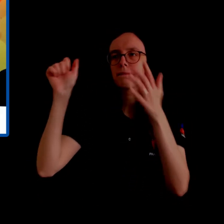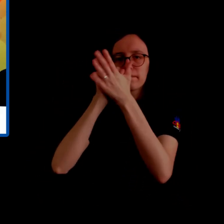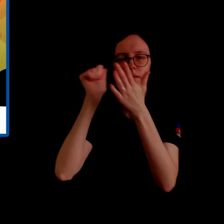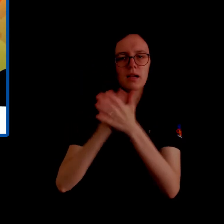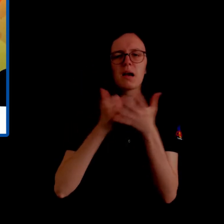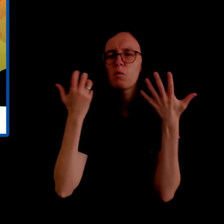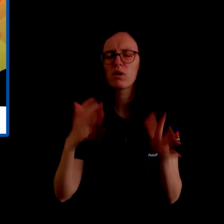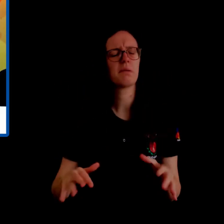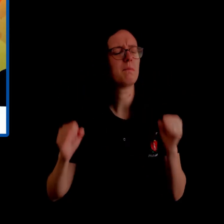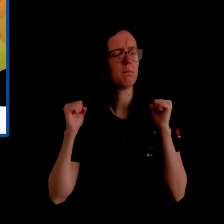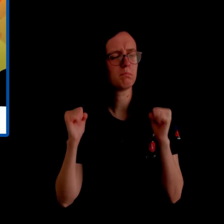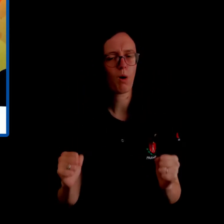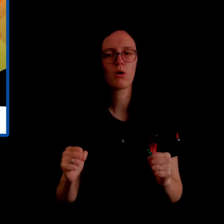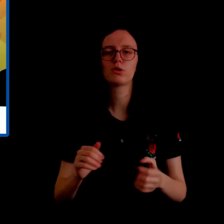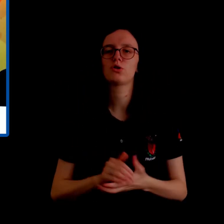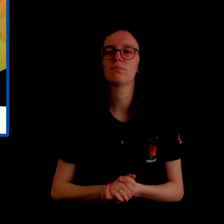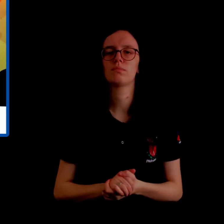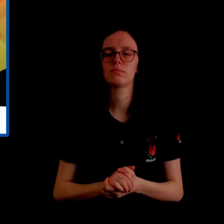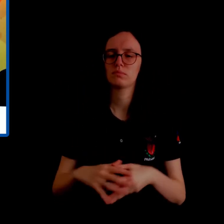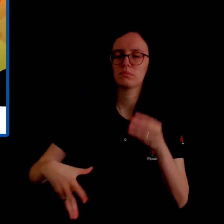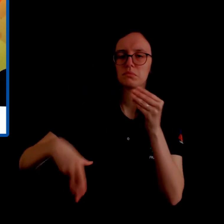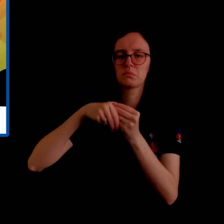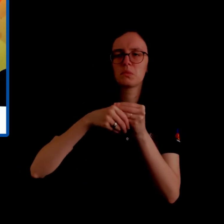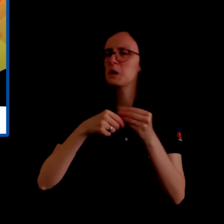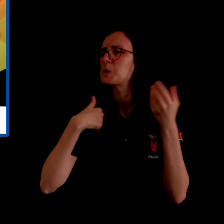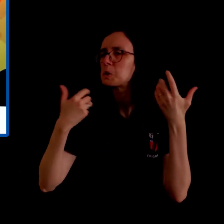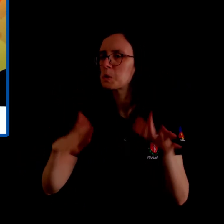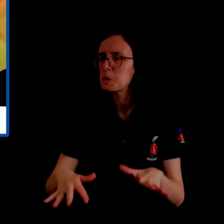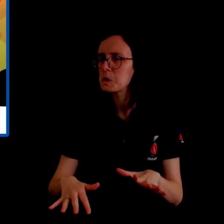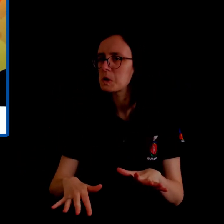não quer, incluir aquilo que você não quer,